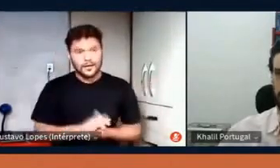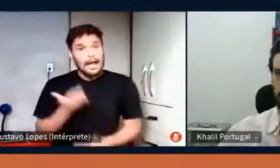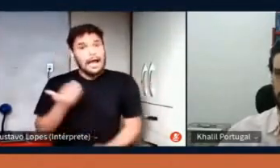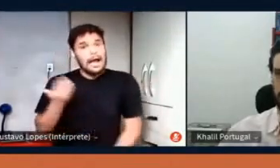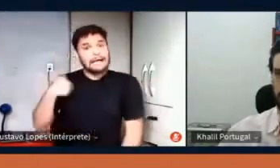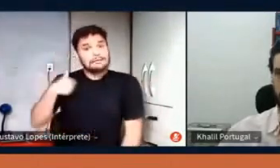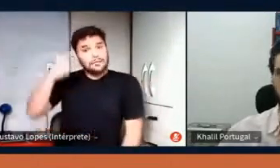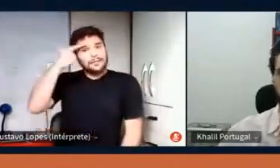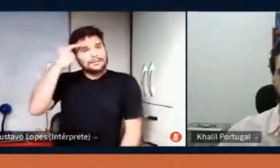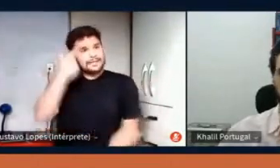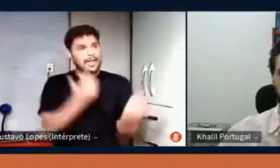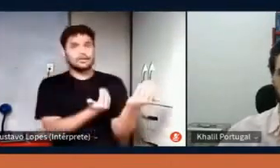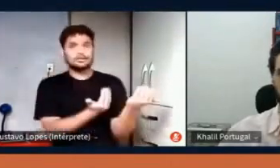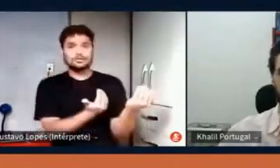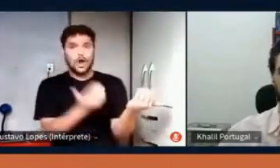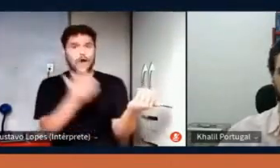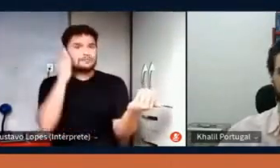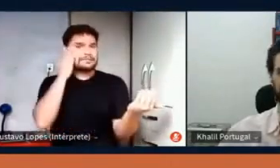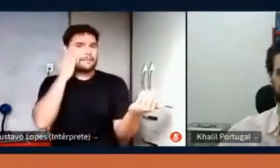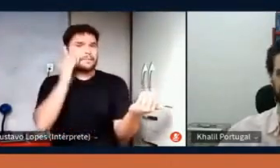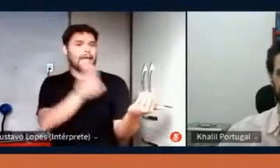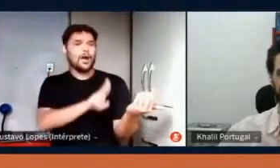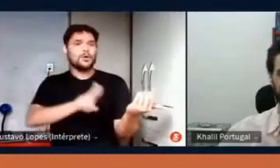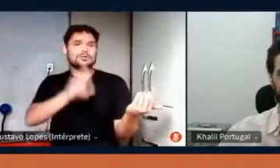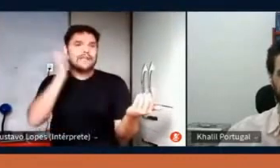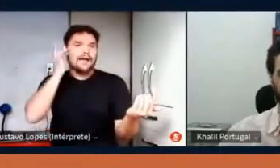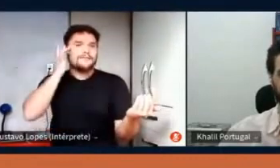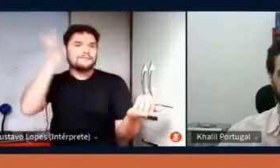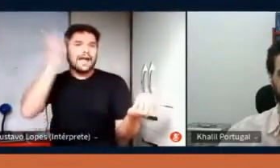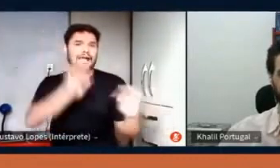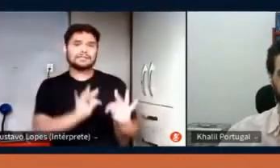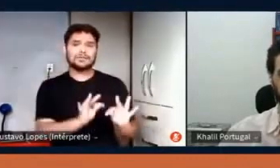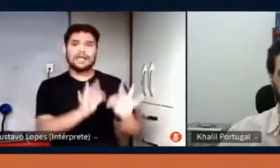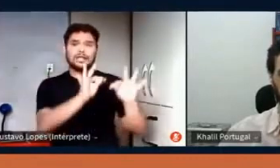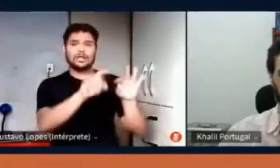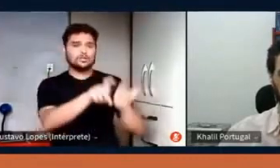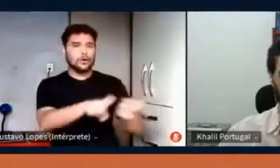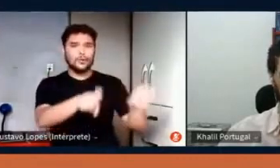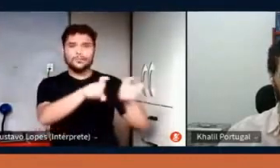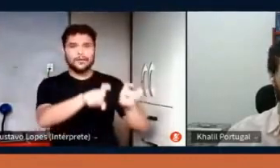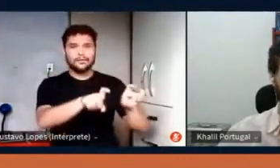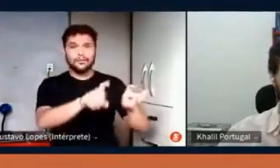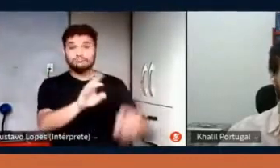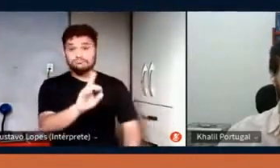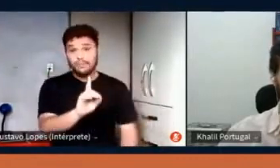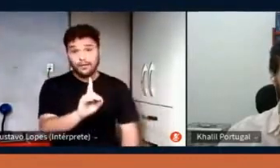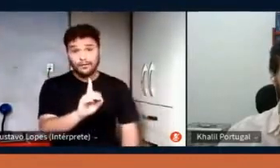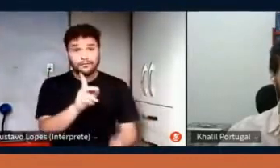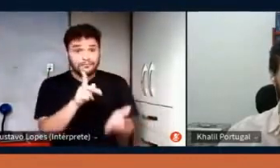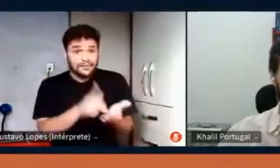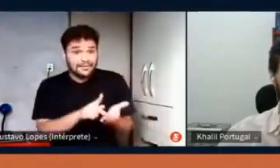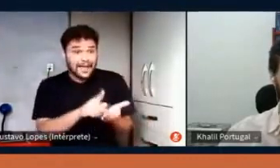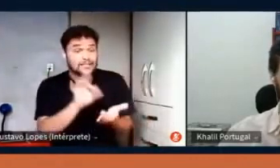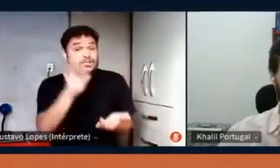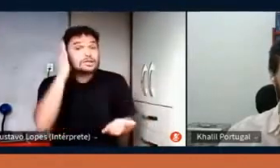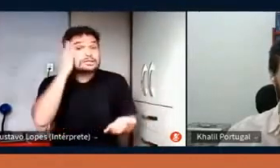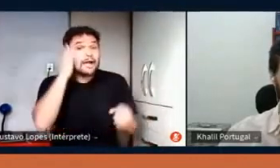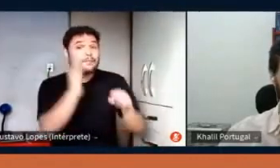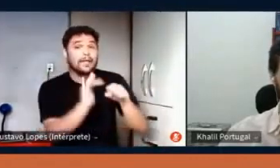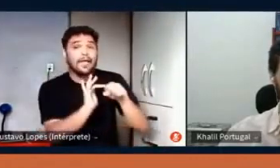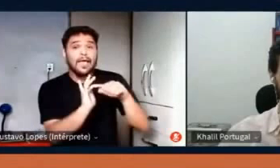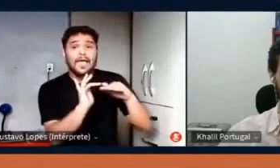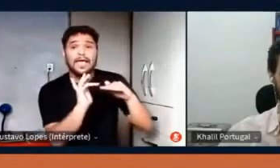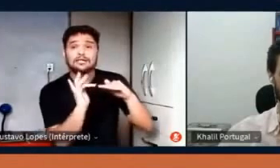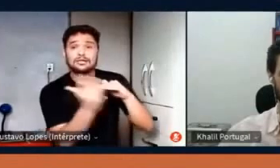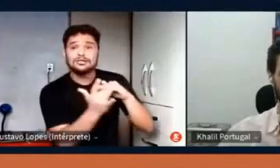jovens sabiam mexer com o computador. Na prática, eu descobri que eles sabiam jogar videogame e mexer em rede social. Então, a gente está